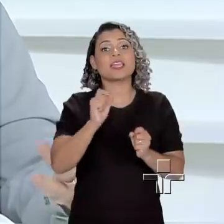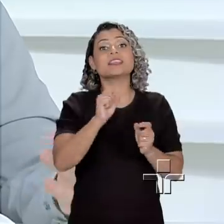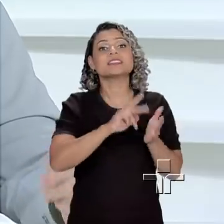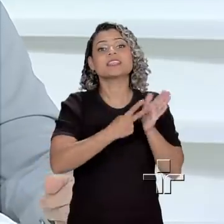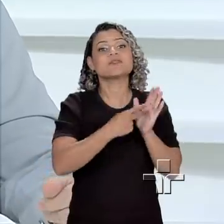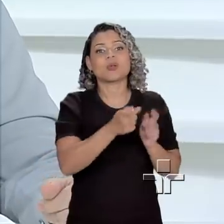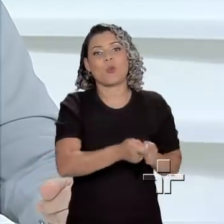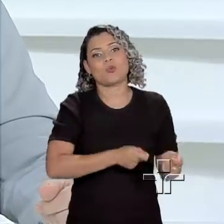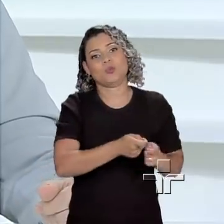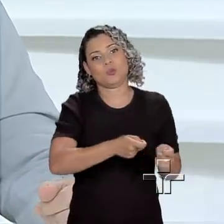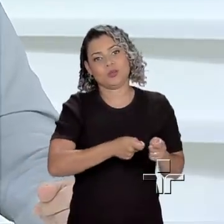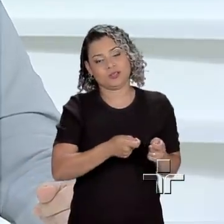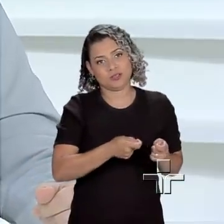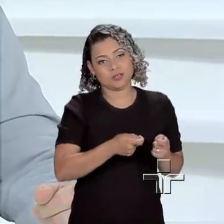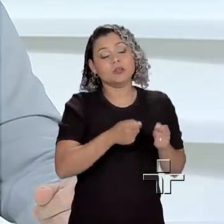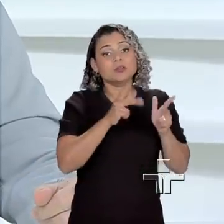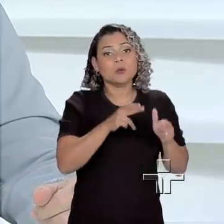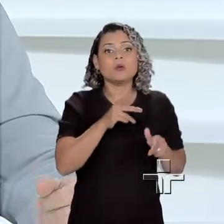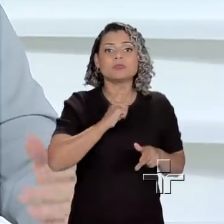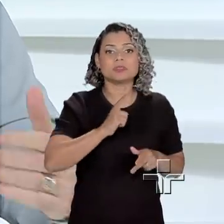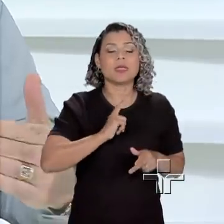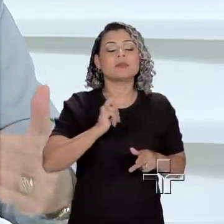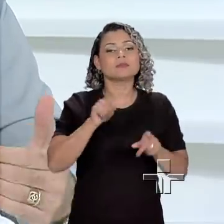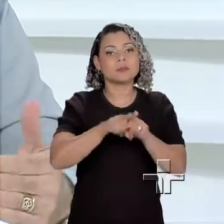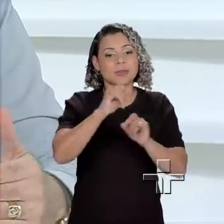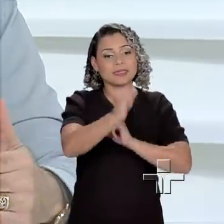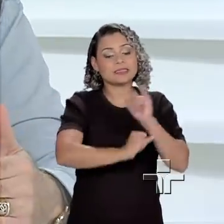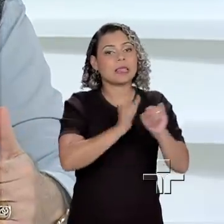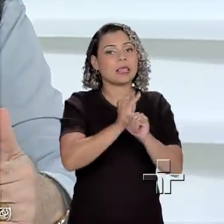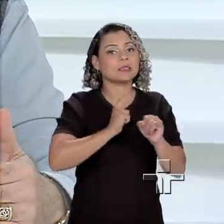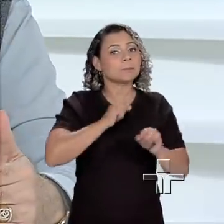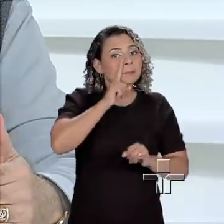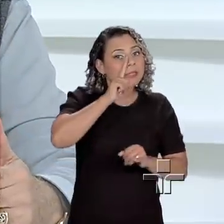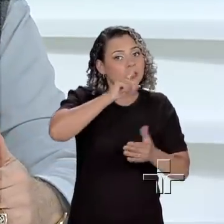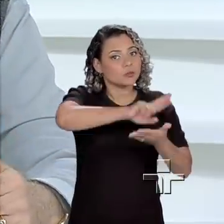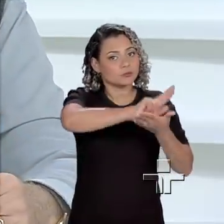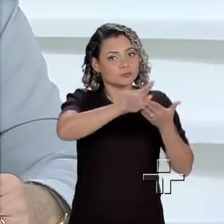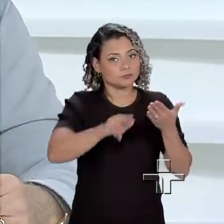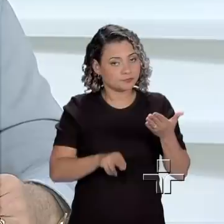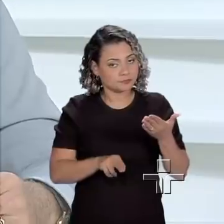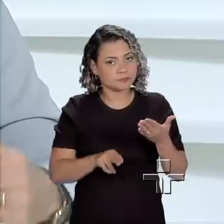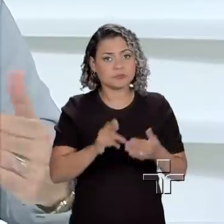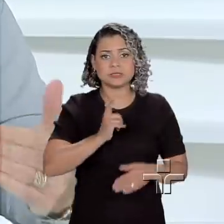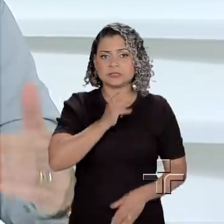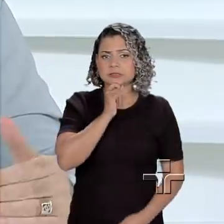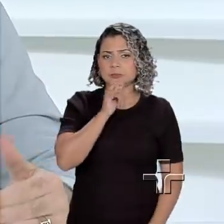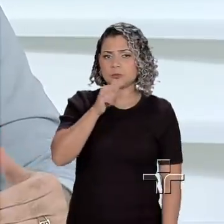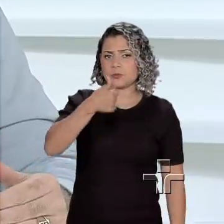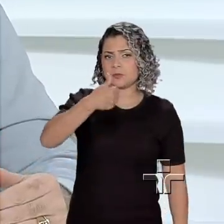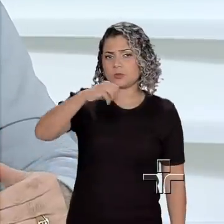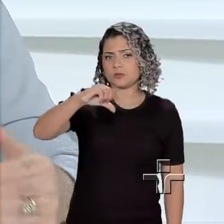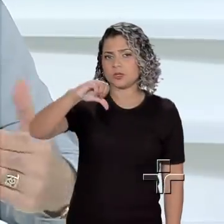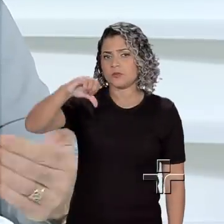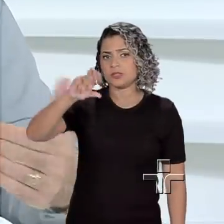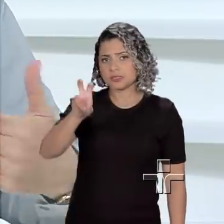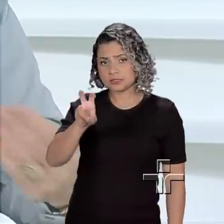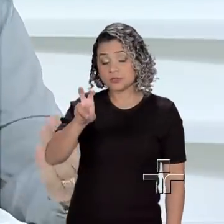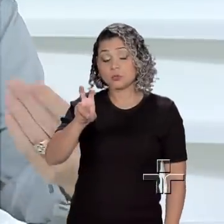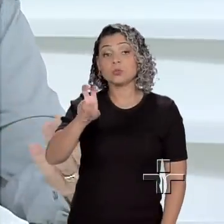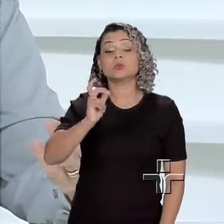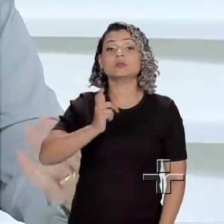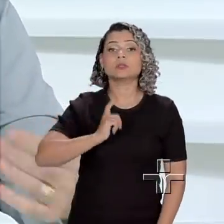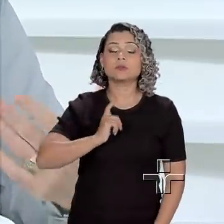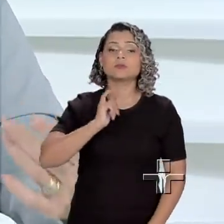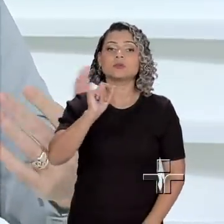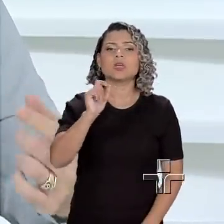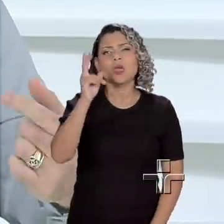usuário tem, digamos, muitas ameaças na internet. E eu estou dizendo isso para ligar ao fato que em 95, quando o CG foi criado, você foi, ao